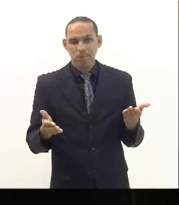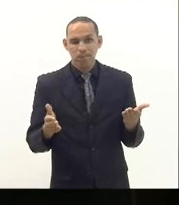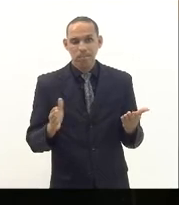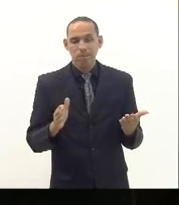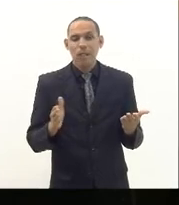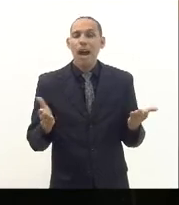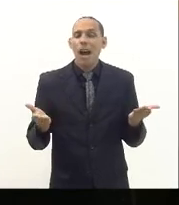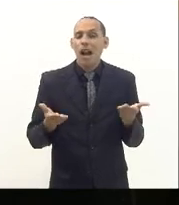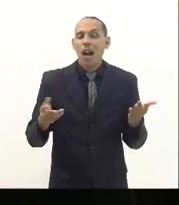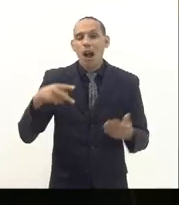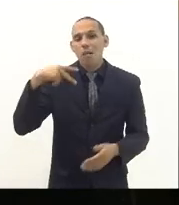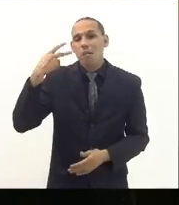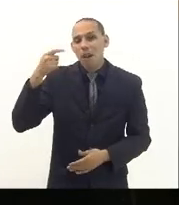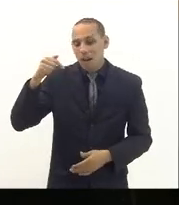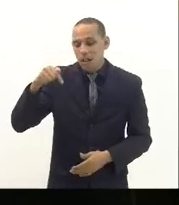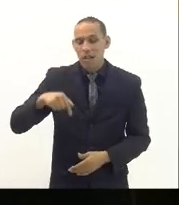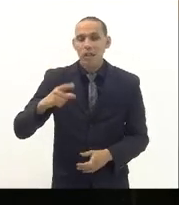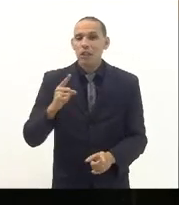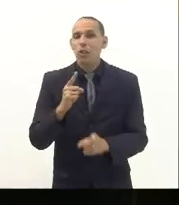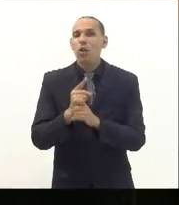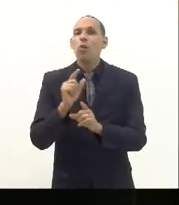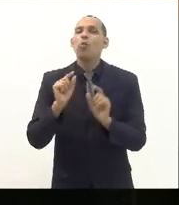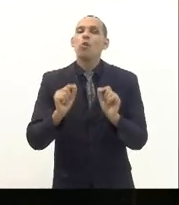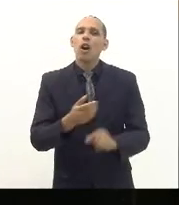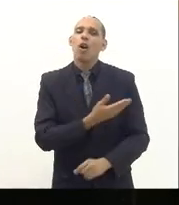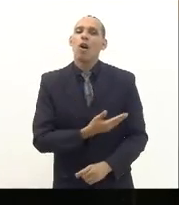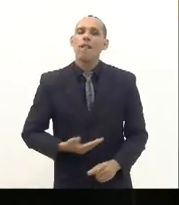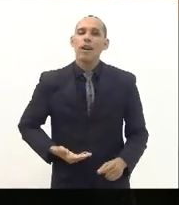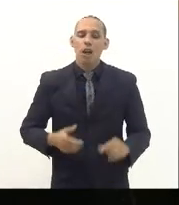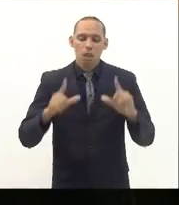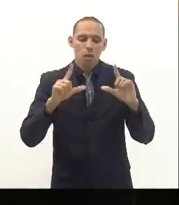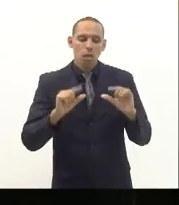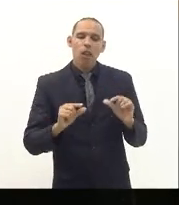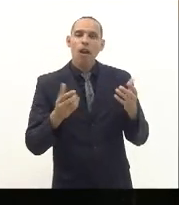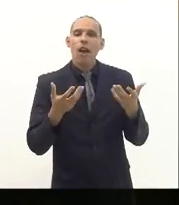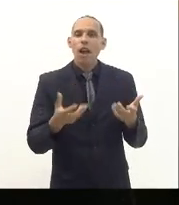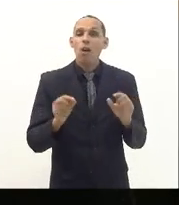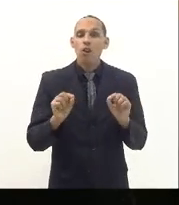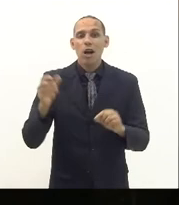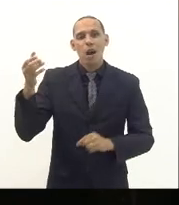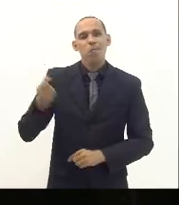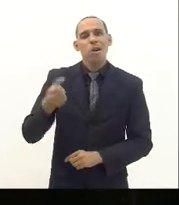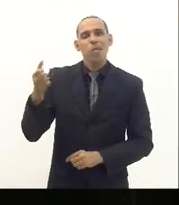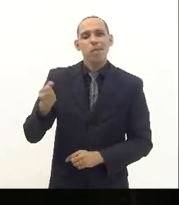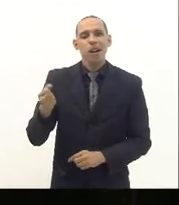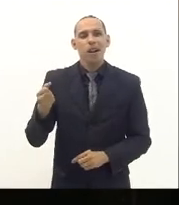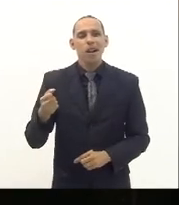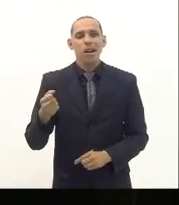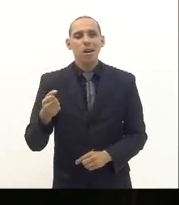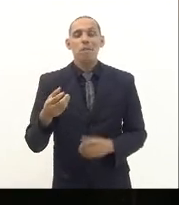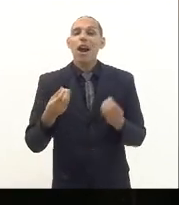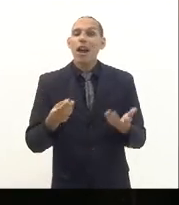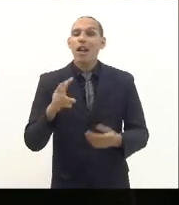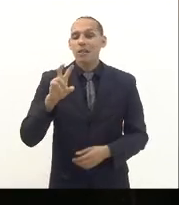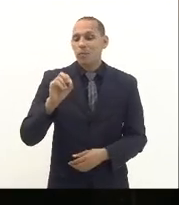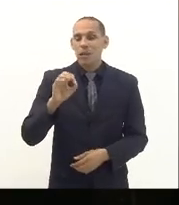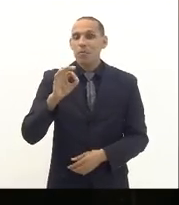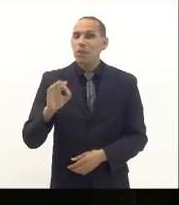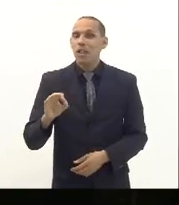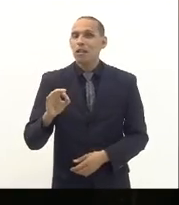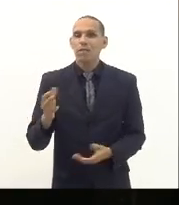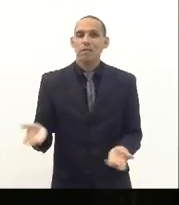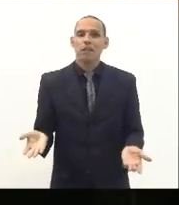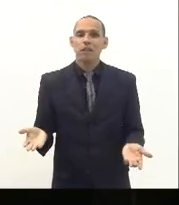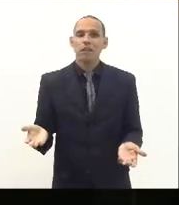depara nesse Parlamento com o governo querendo reduzir a pensão da pensionista para 50 por cento